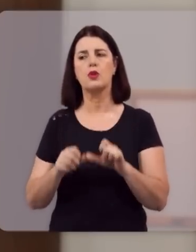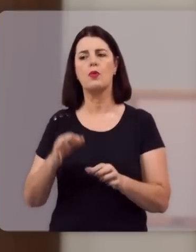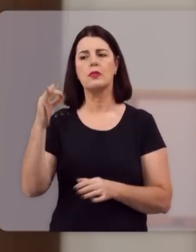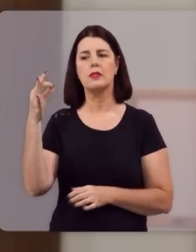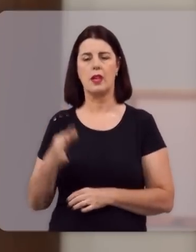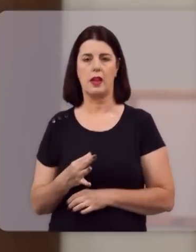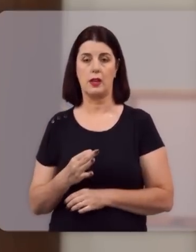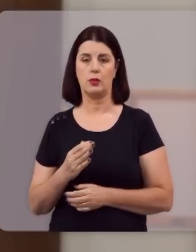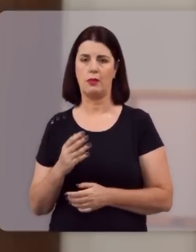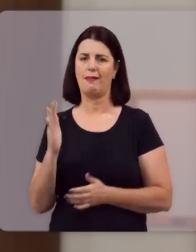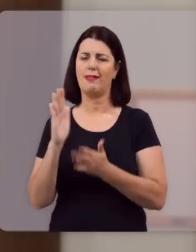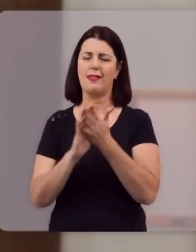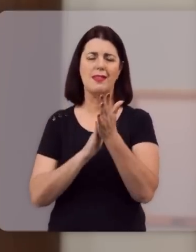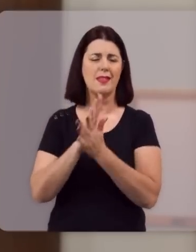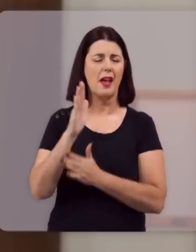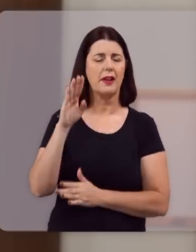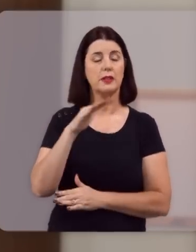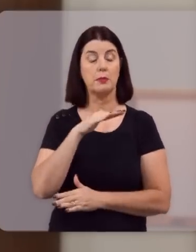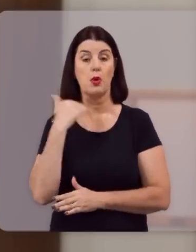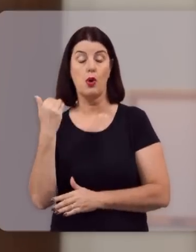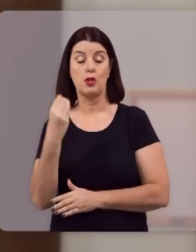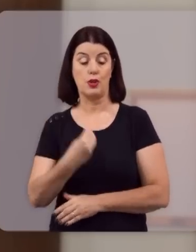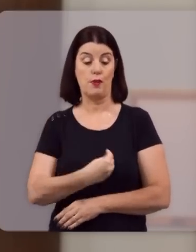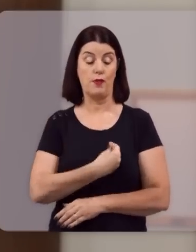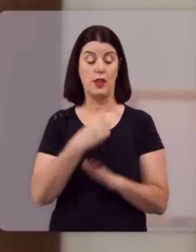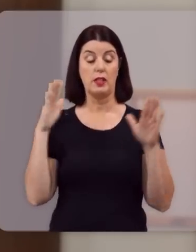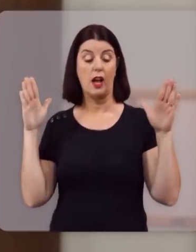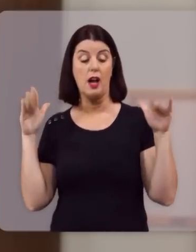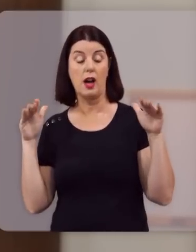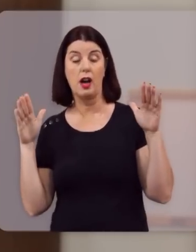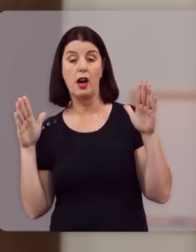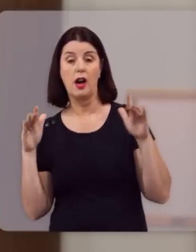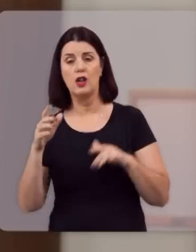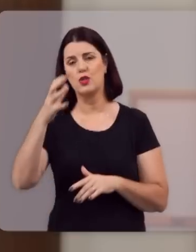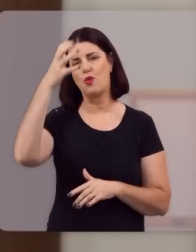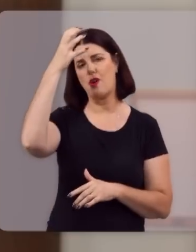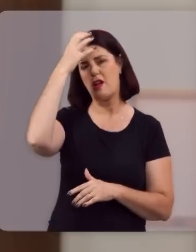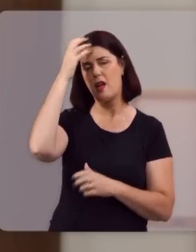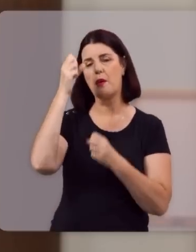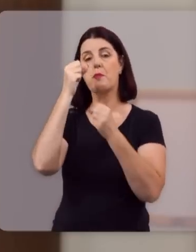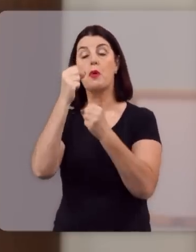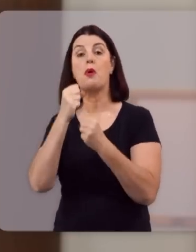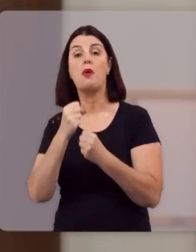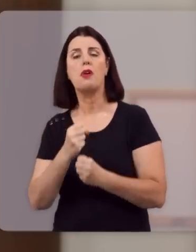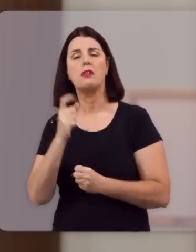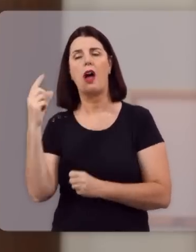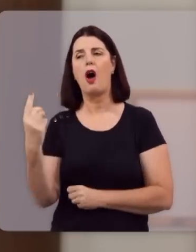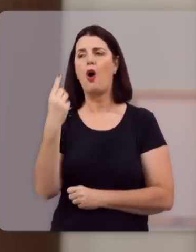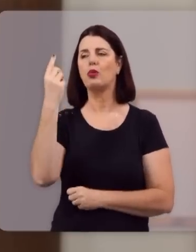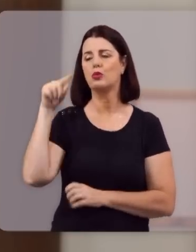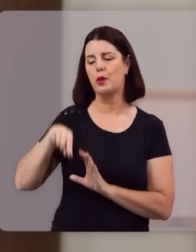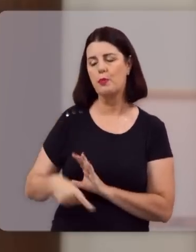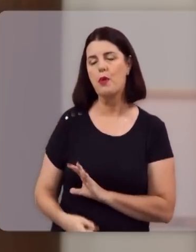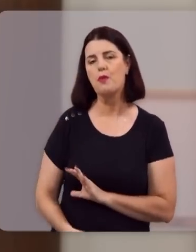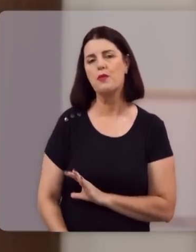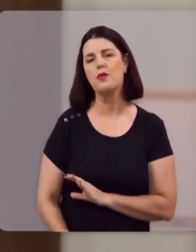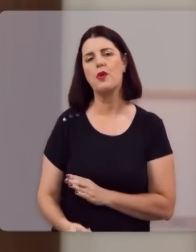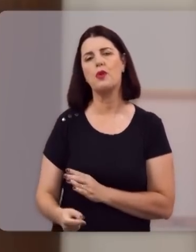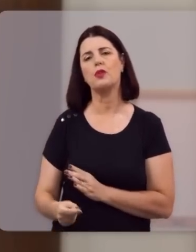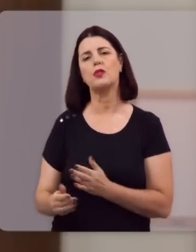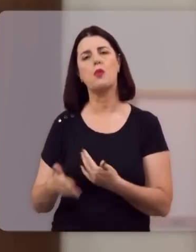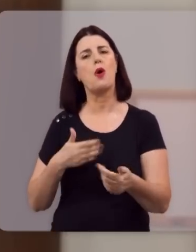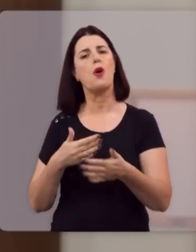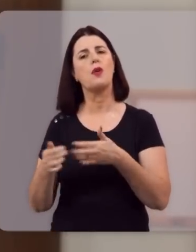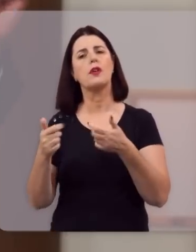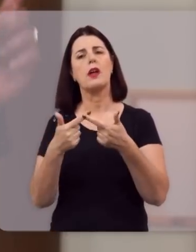bem certo de que nem a morte, nem a vida, nem anjos, nem principados, nem poderes, nem altura, nem